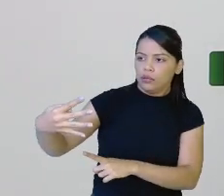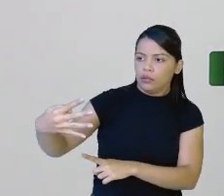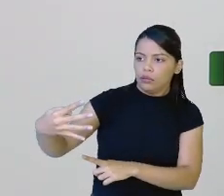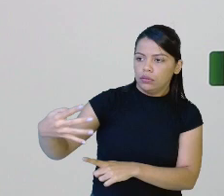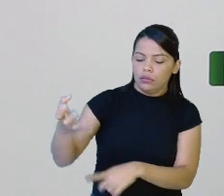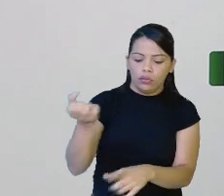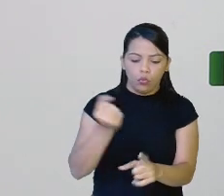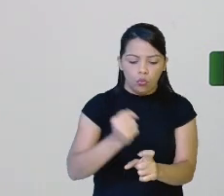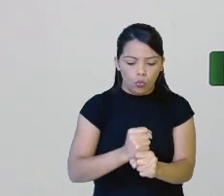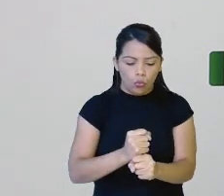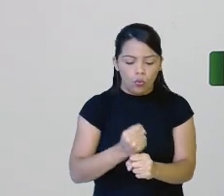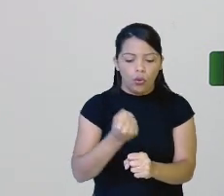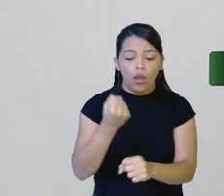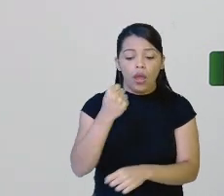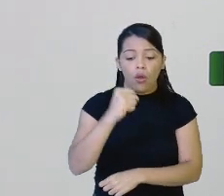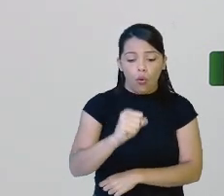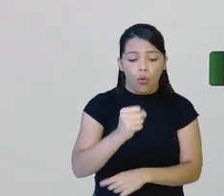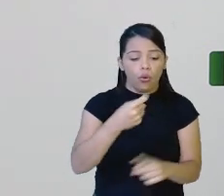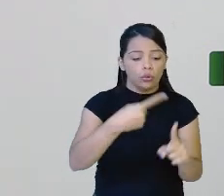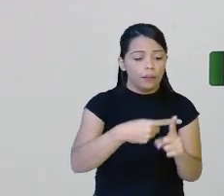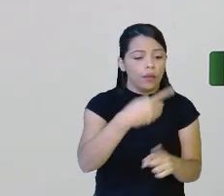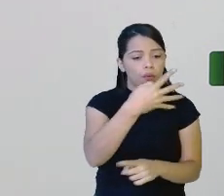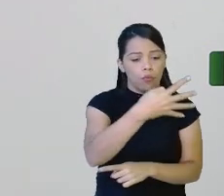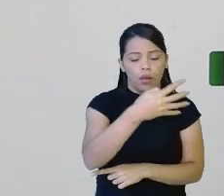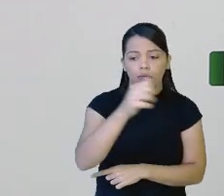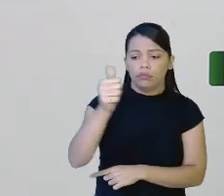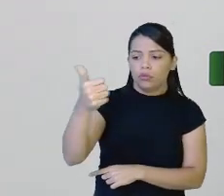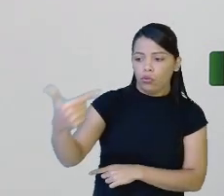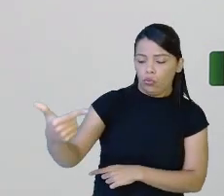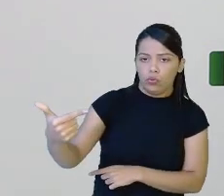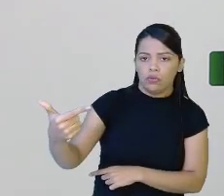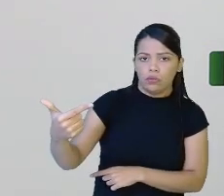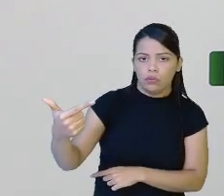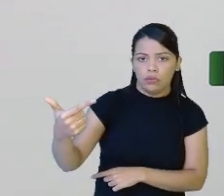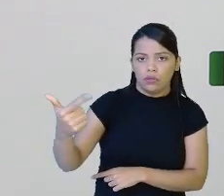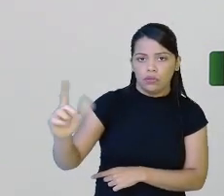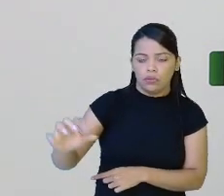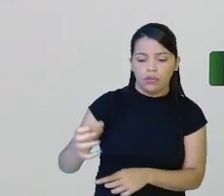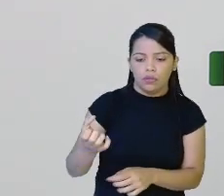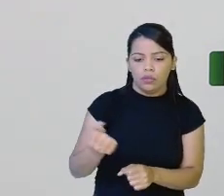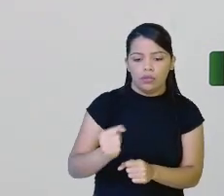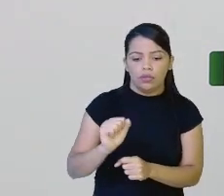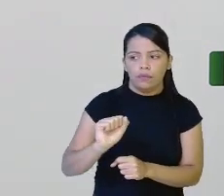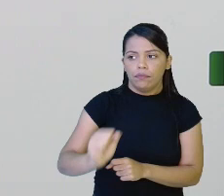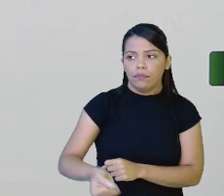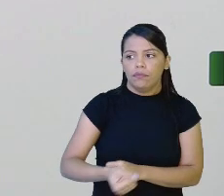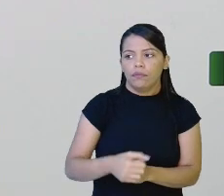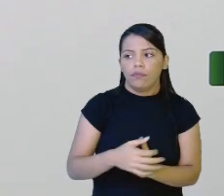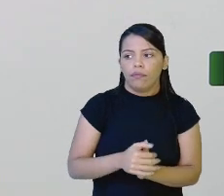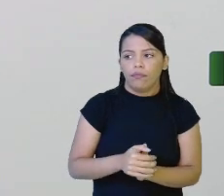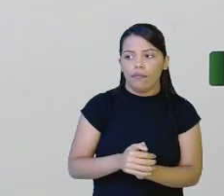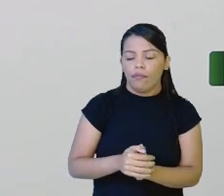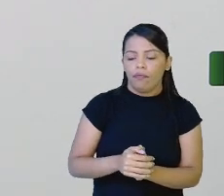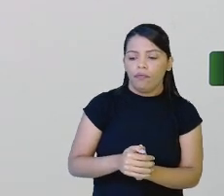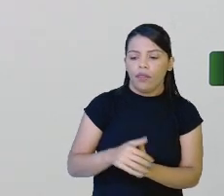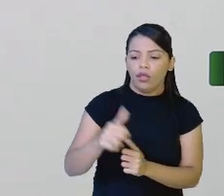8 mais 4. 8 com 4, 12. 12 com 8, fala